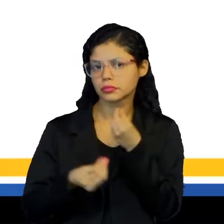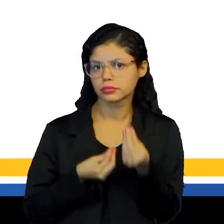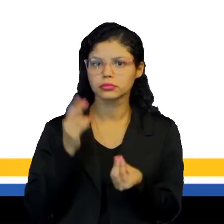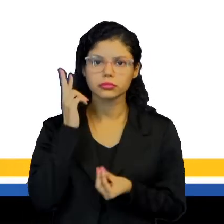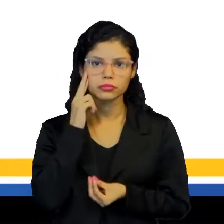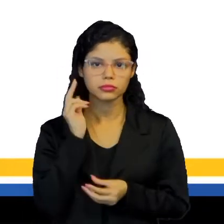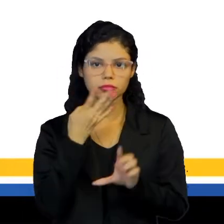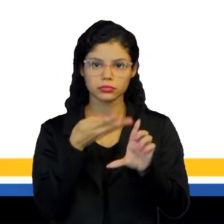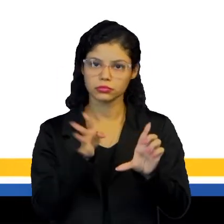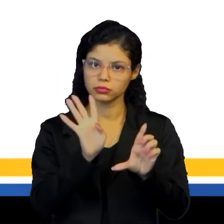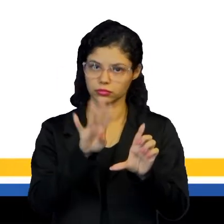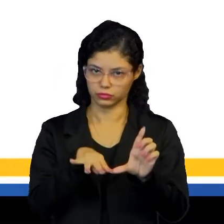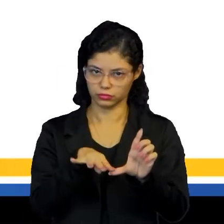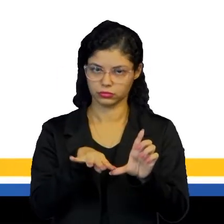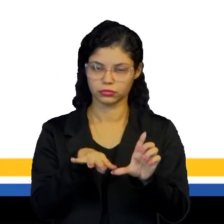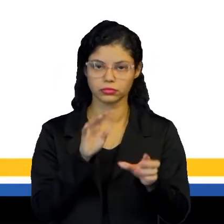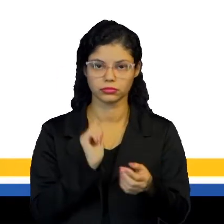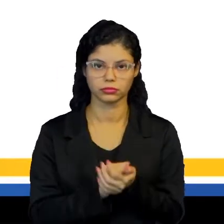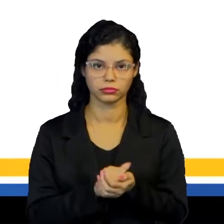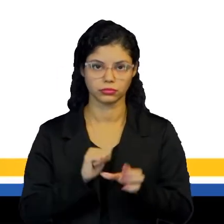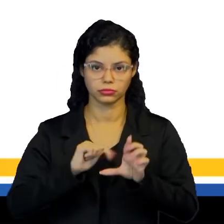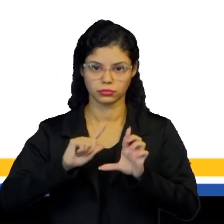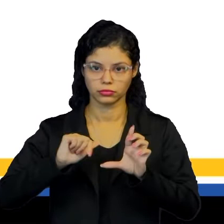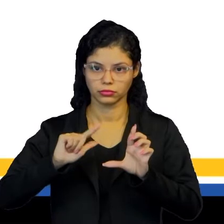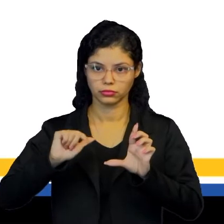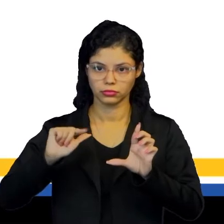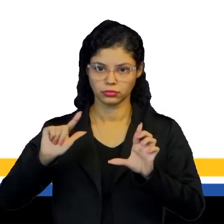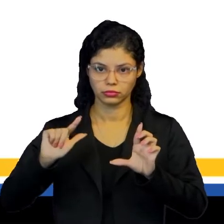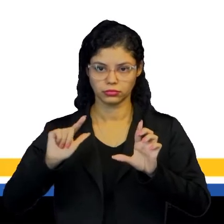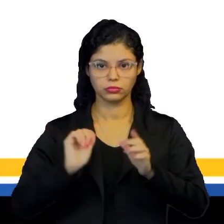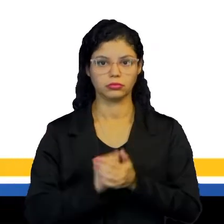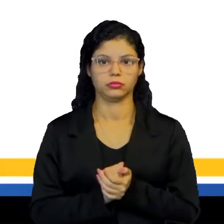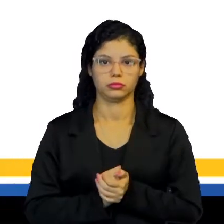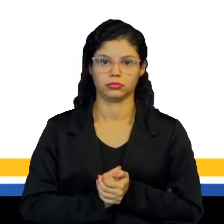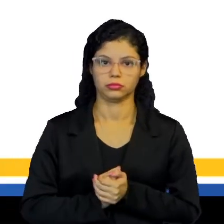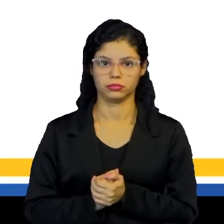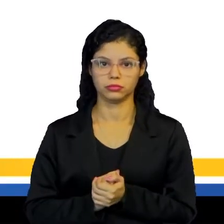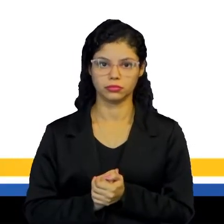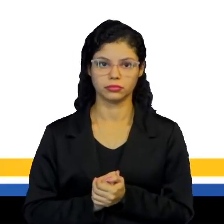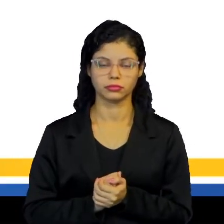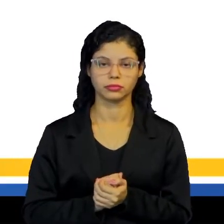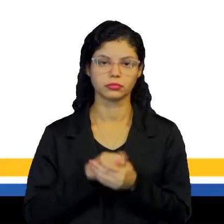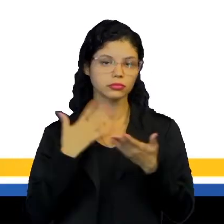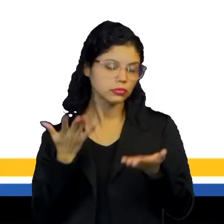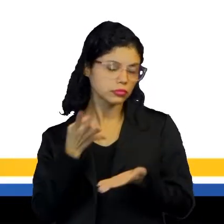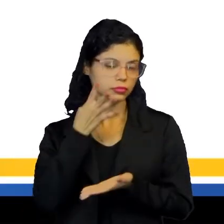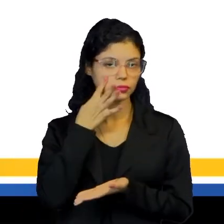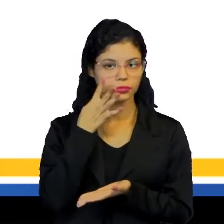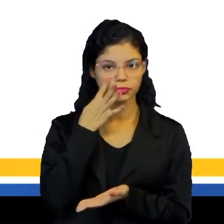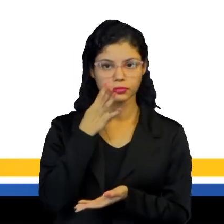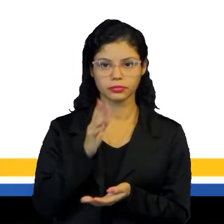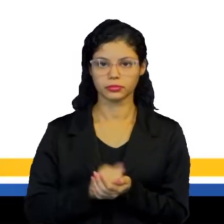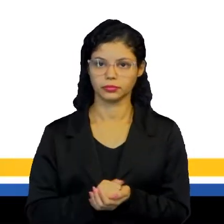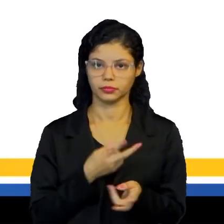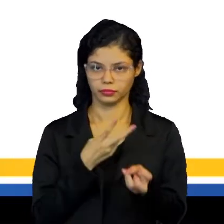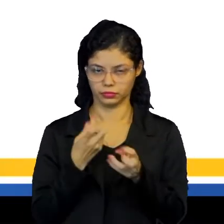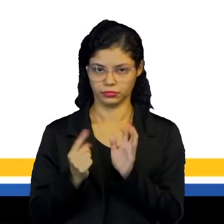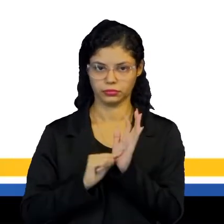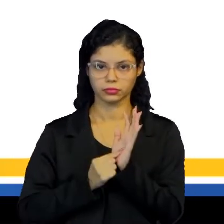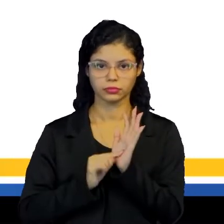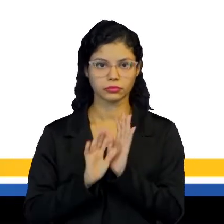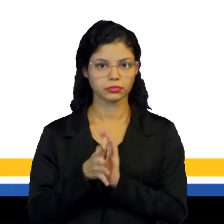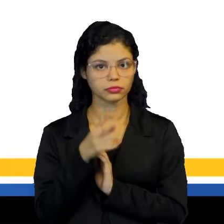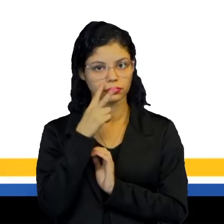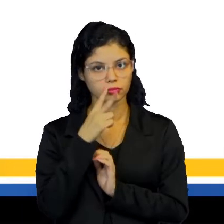maneiras mais comuns são as tabelas e os gráficos. Então observe aí nesse ponto que a gente